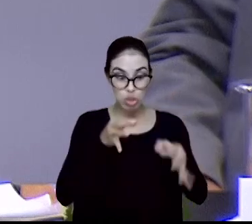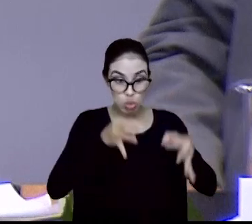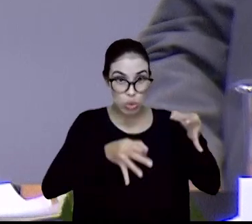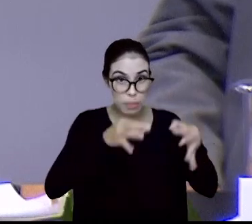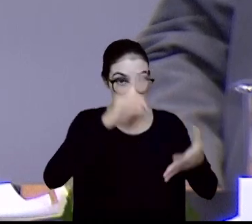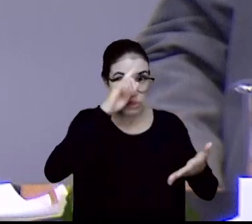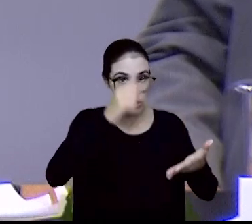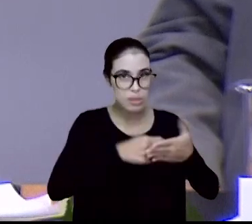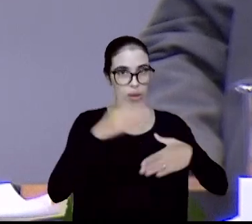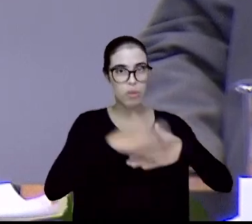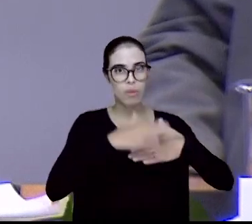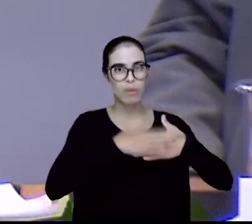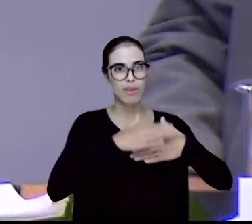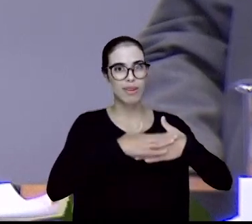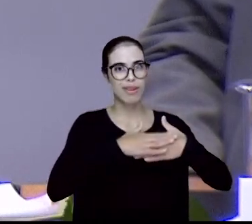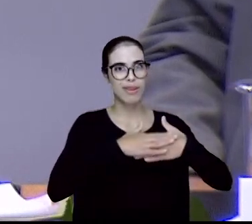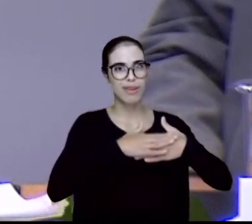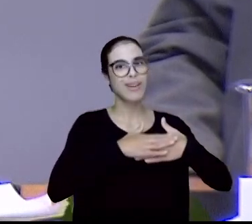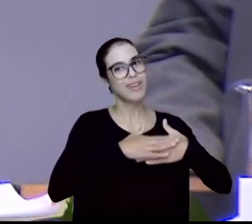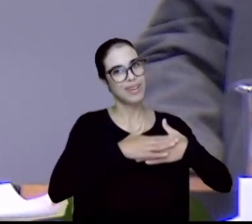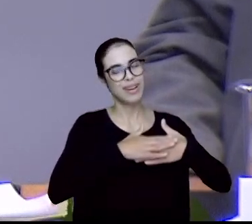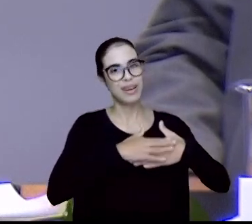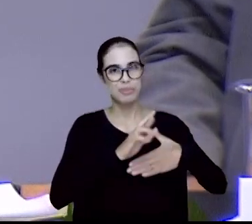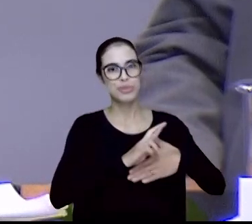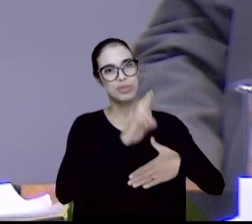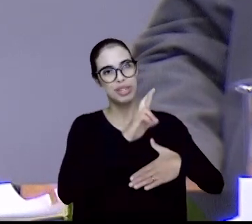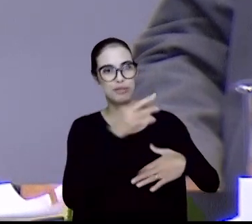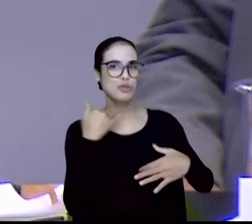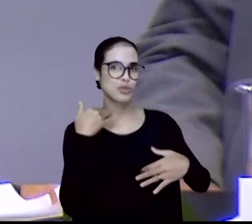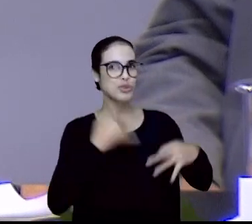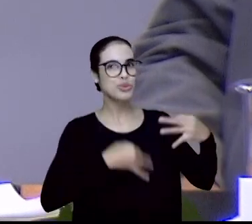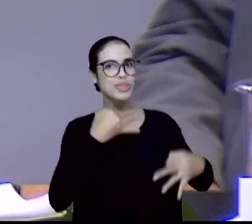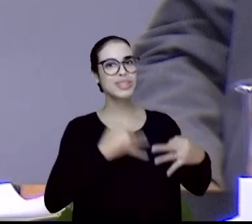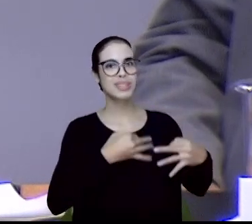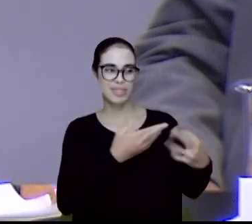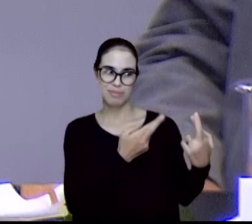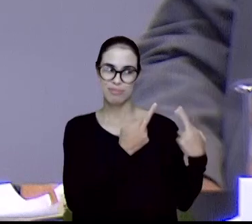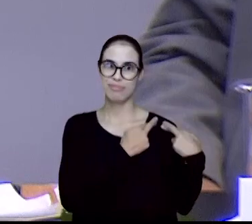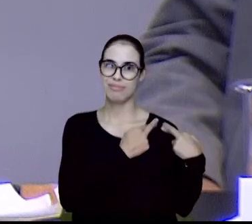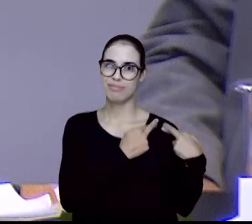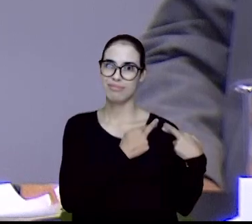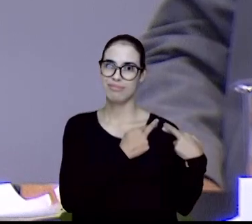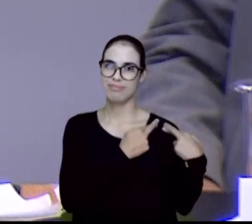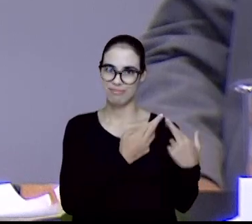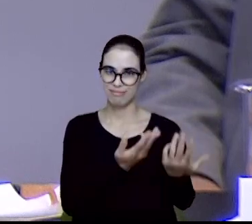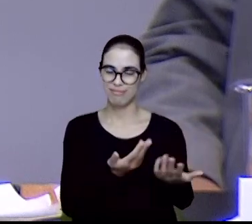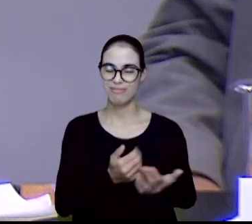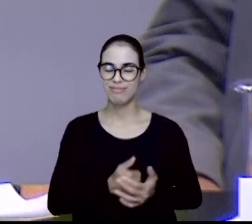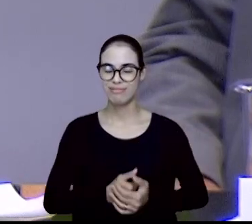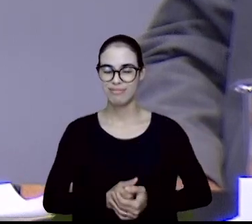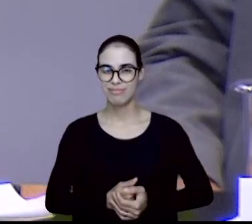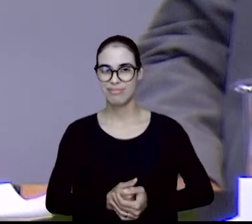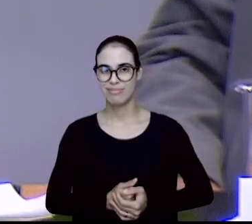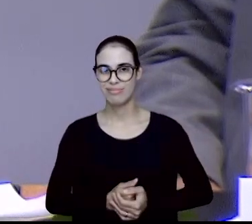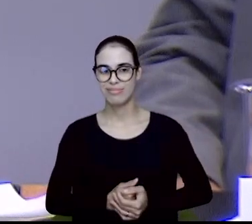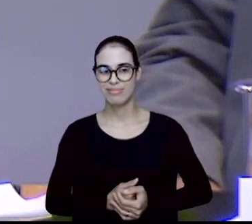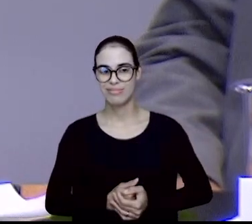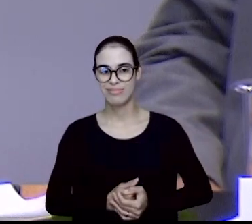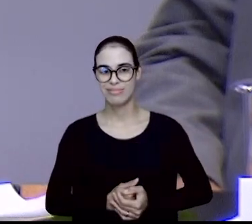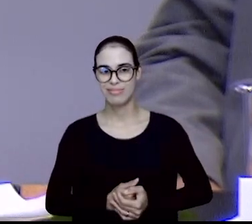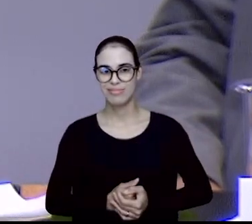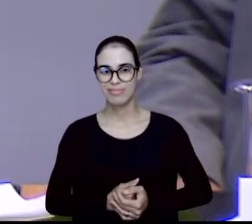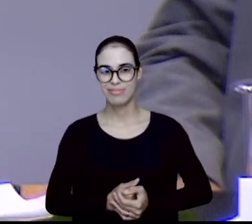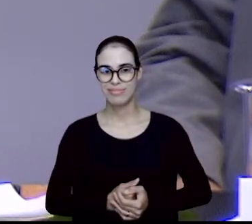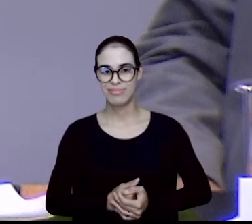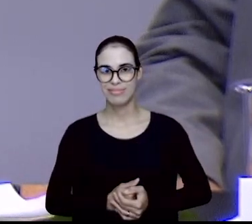direito administrativo, delegam-se atribuições, mas não responsabilidade. Então, o juiz continua responsável pelo julgamento adequado da